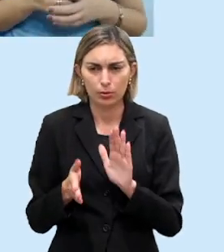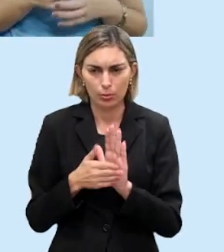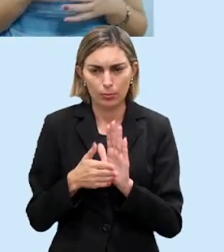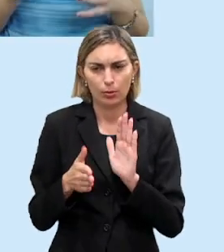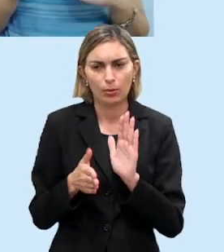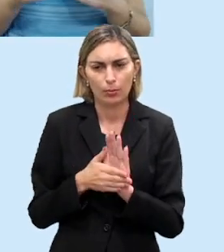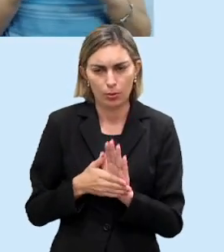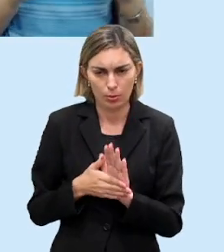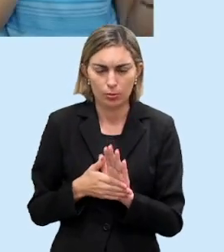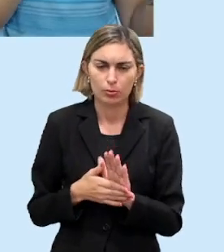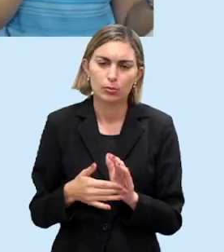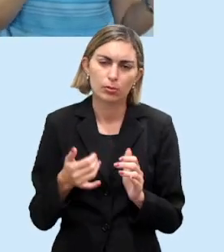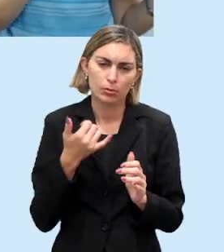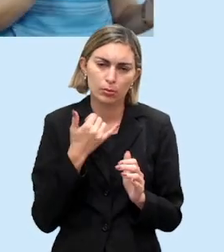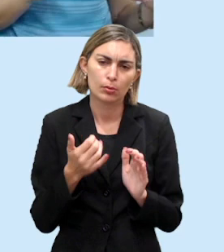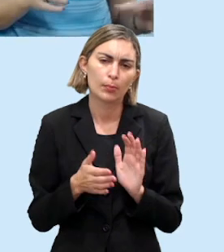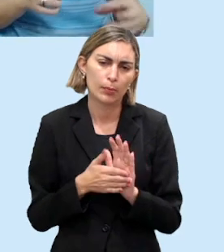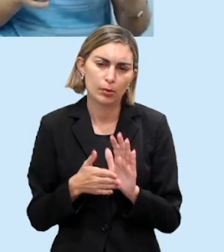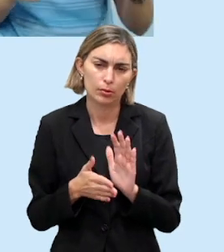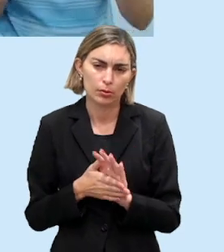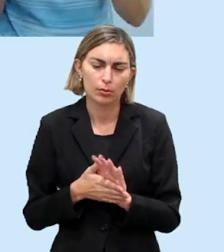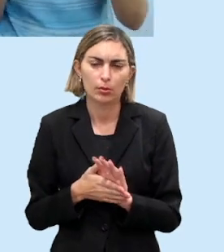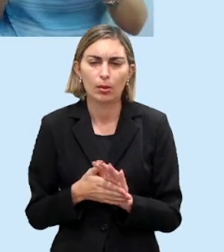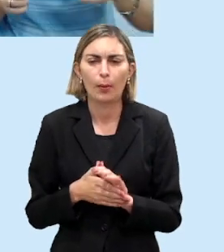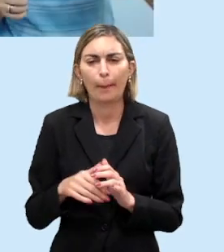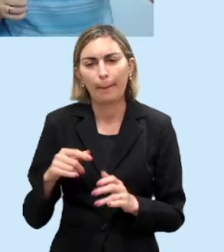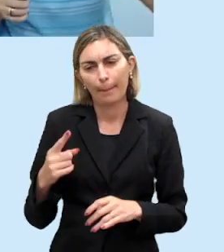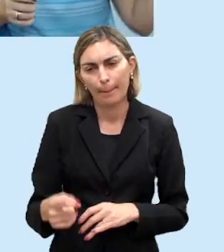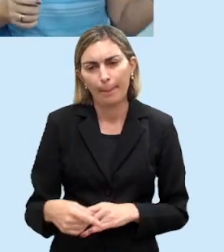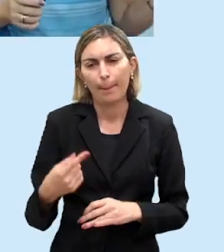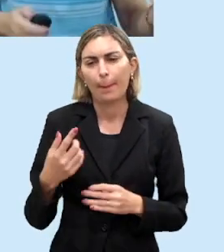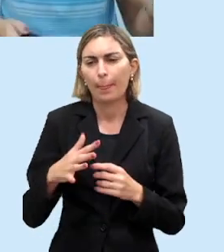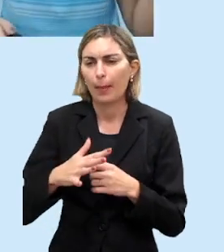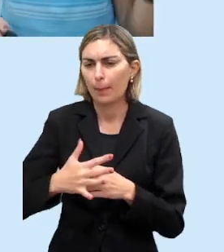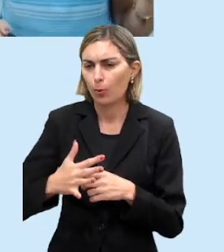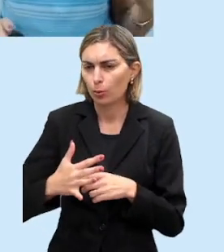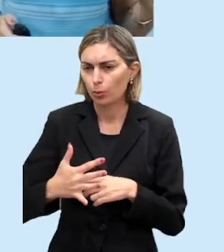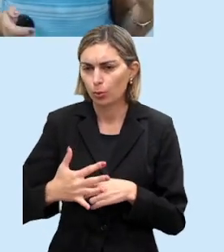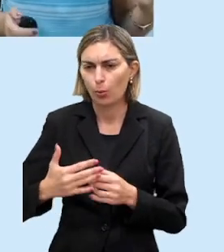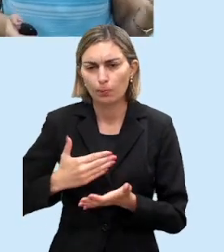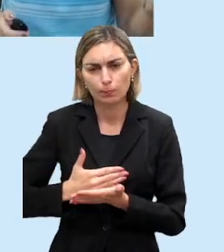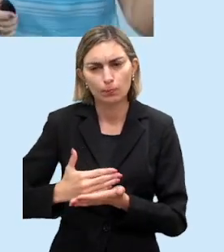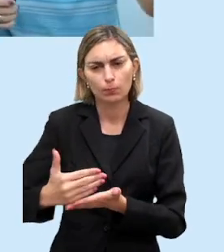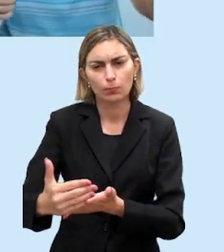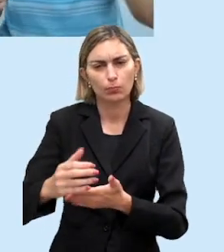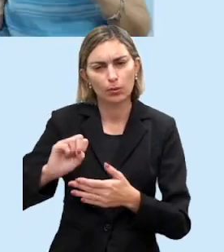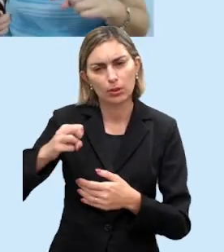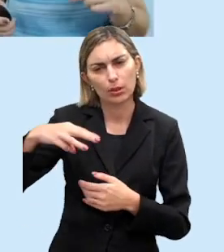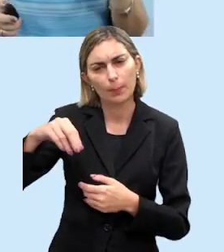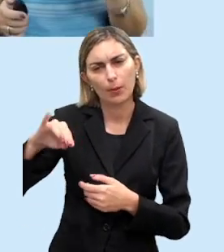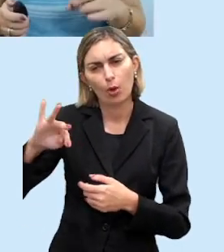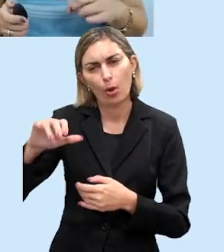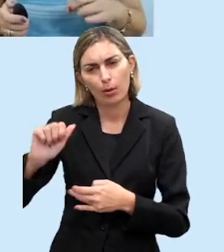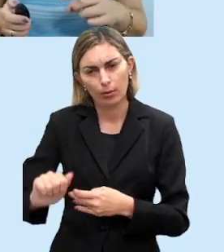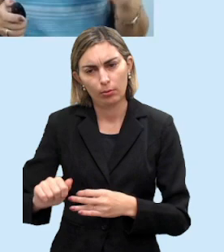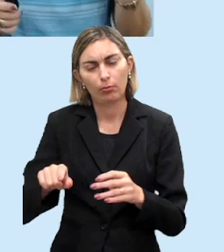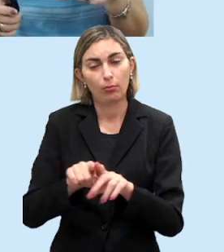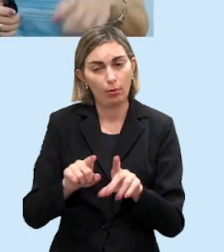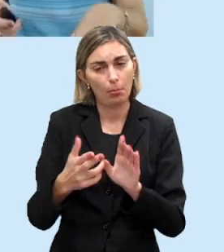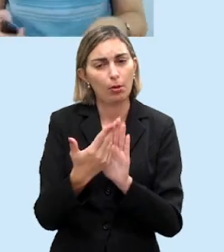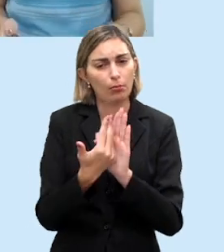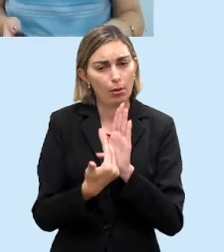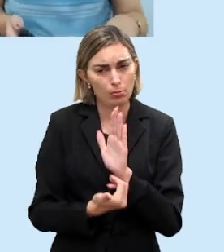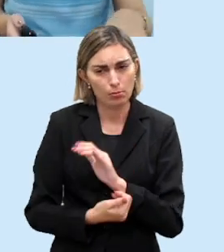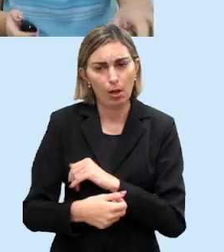propósito, desculpem, né? Lembrem que o propósito é o motor propulsor da semiótica, mas também do design e do